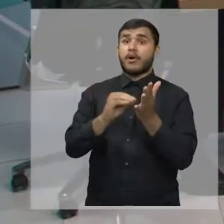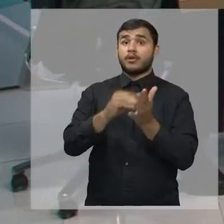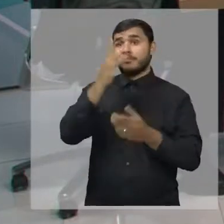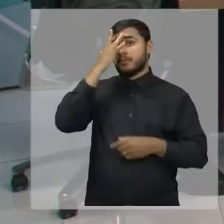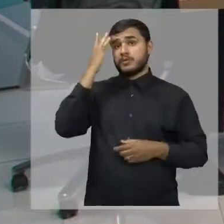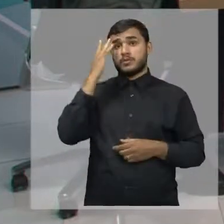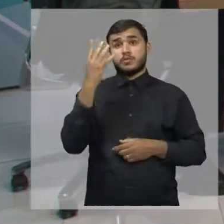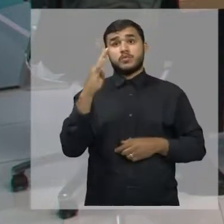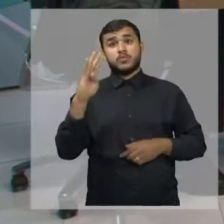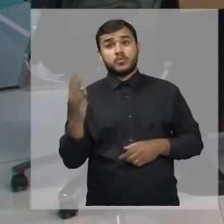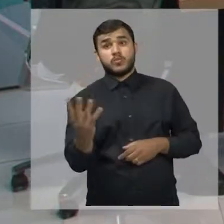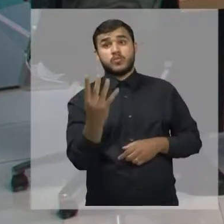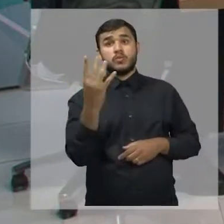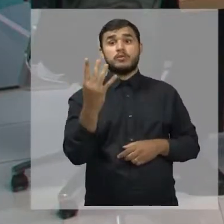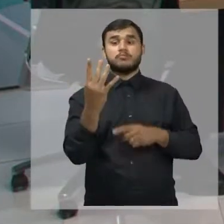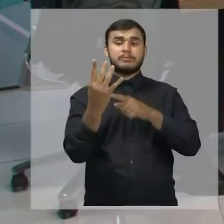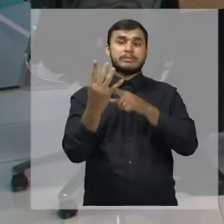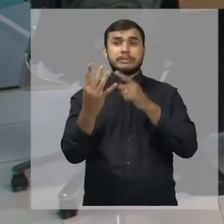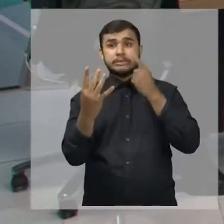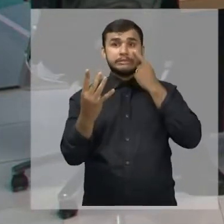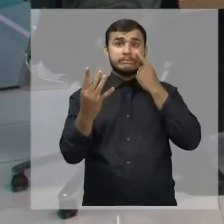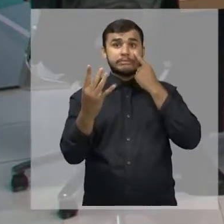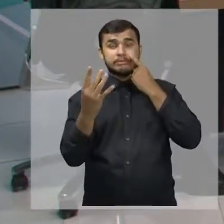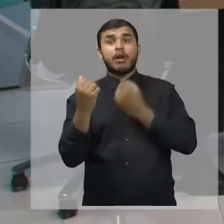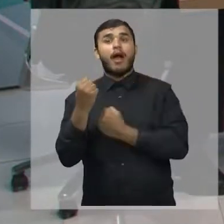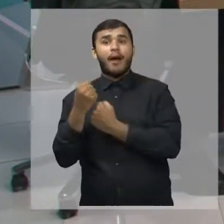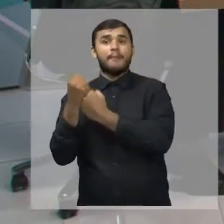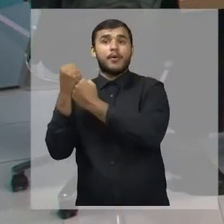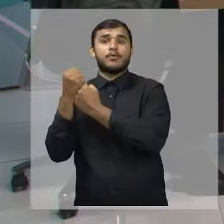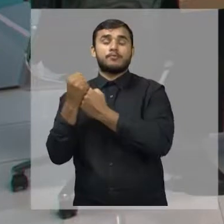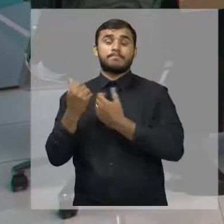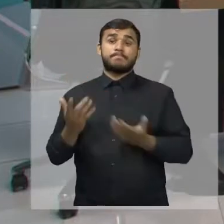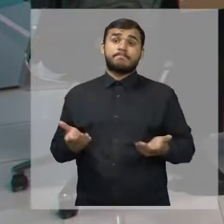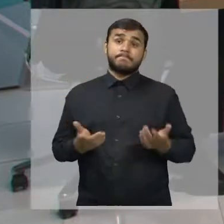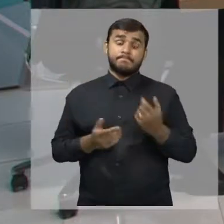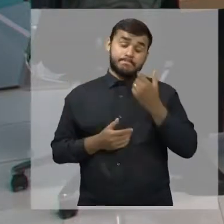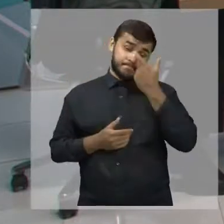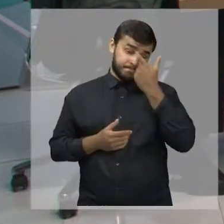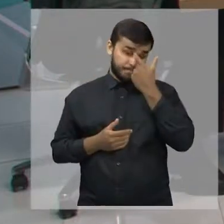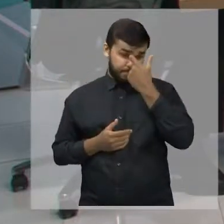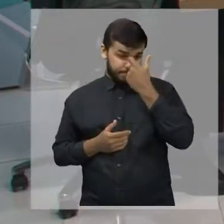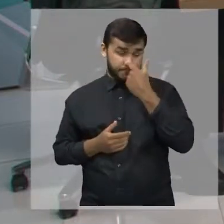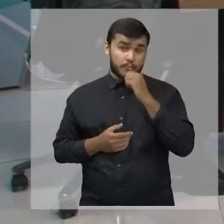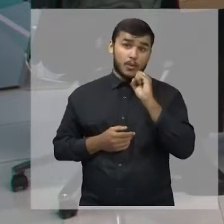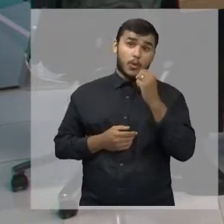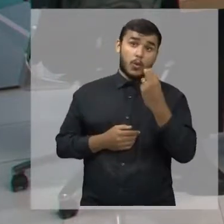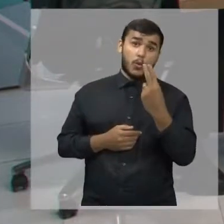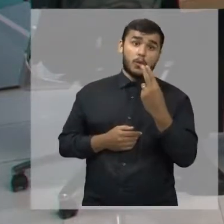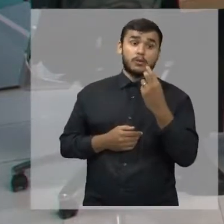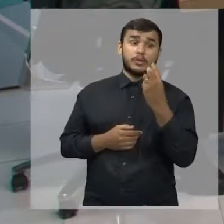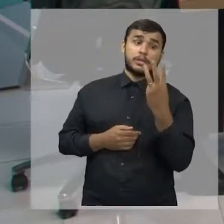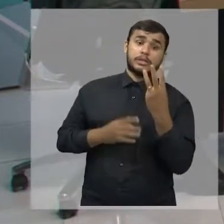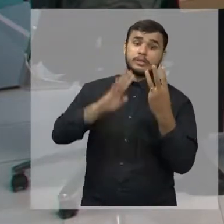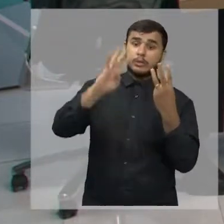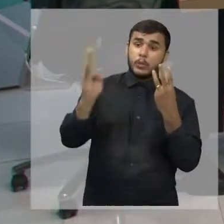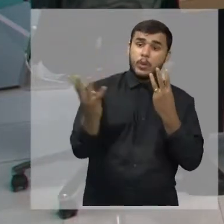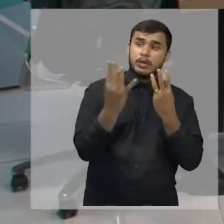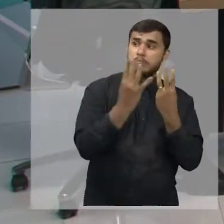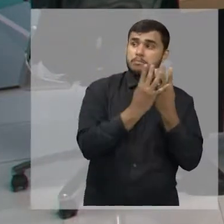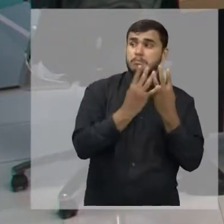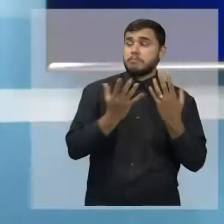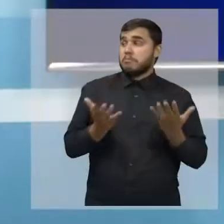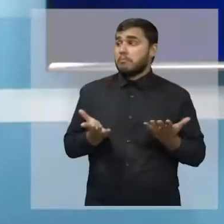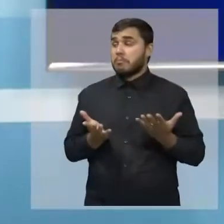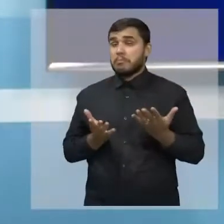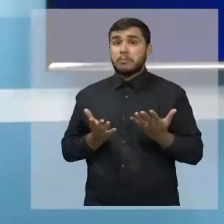favor de que se derrube essa prisão, a admissibilidade da prisão ou do cumprimento de pena a partir da